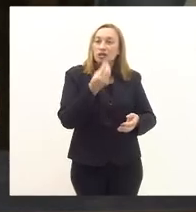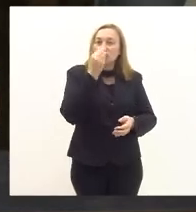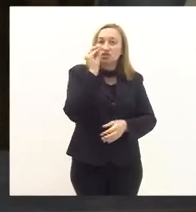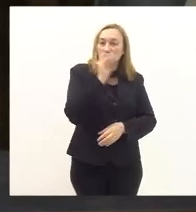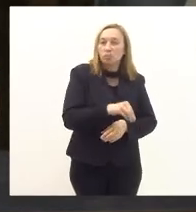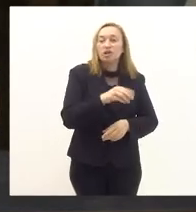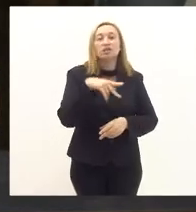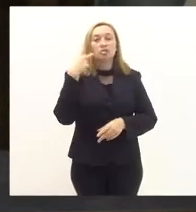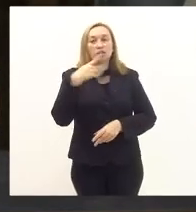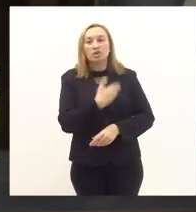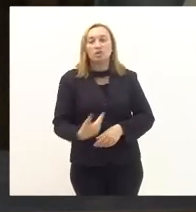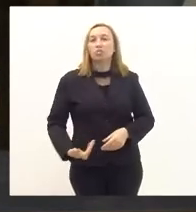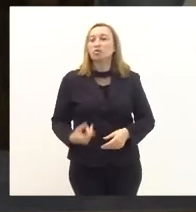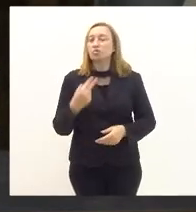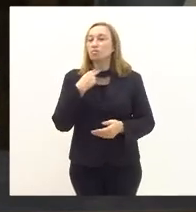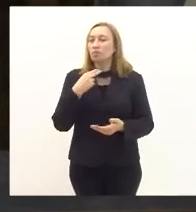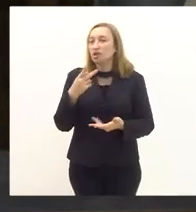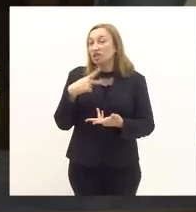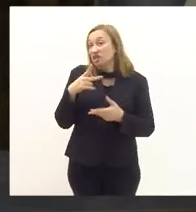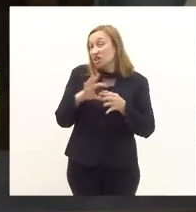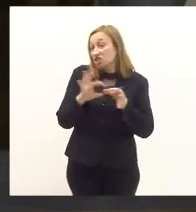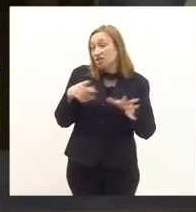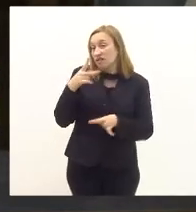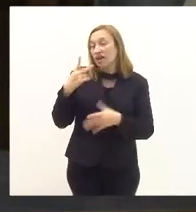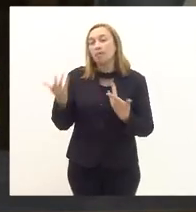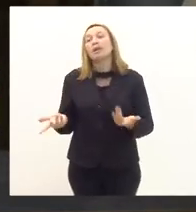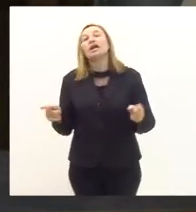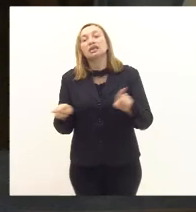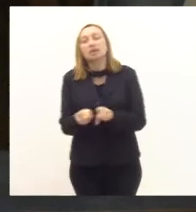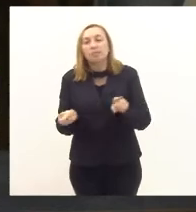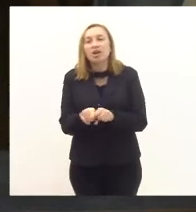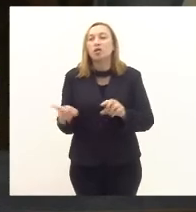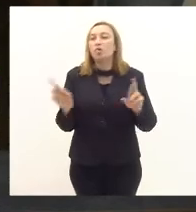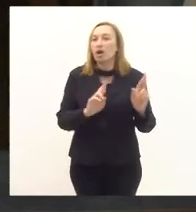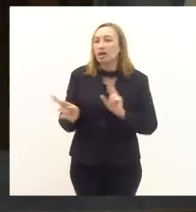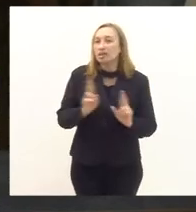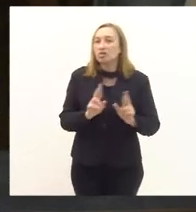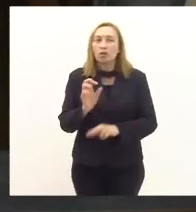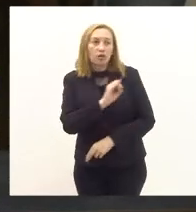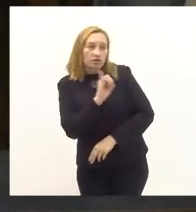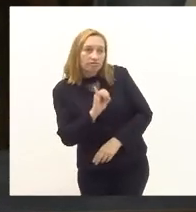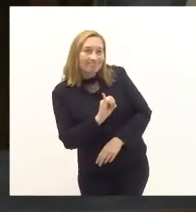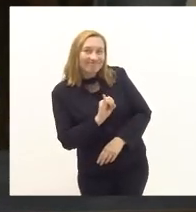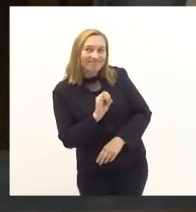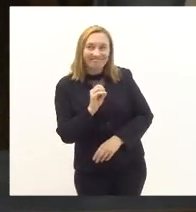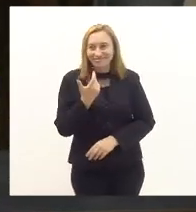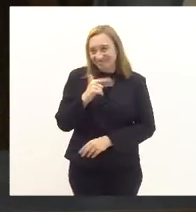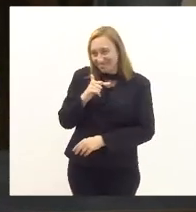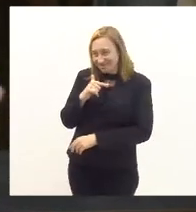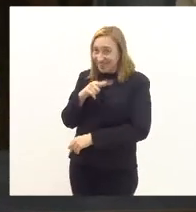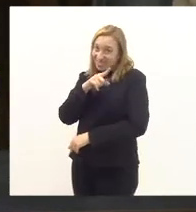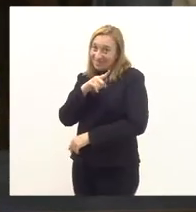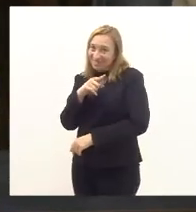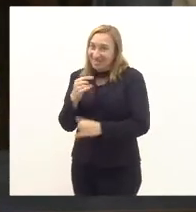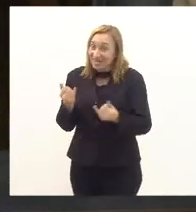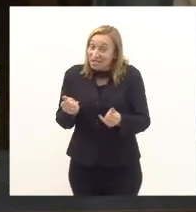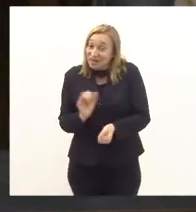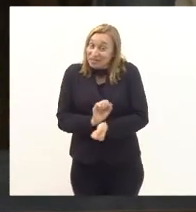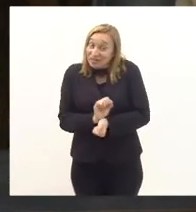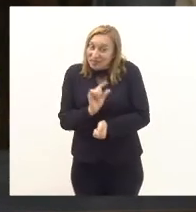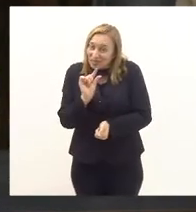de registrar isso. Com relação também... Oi? Você rapidinho, está acabando, espera